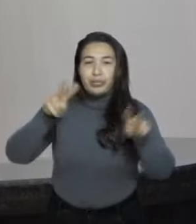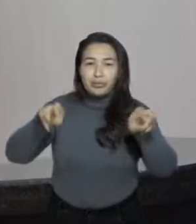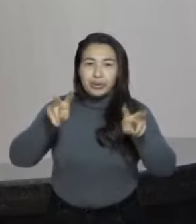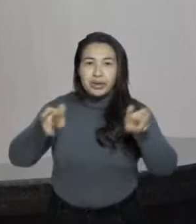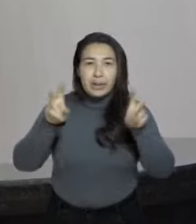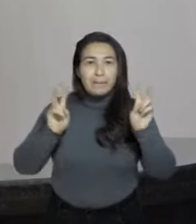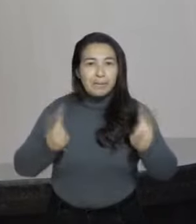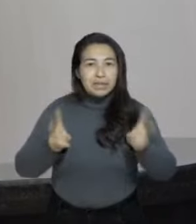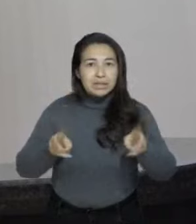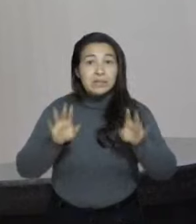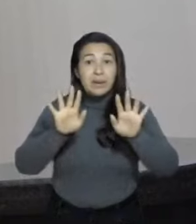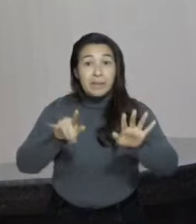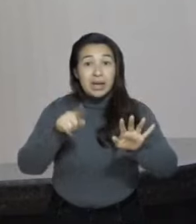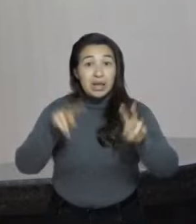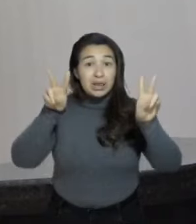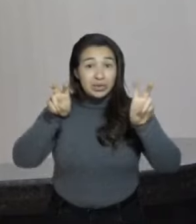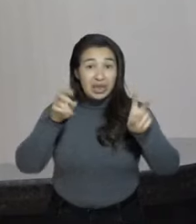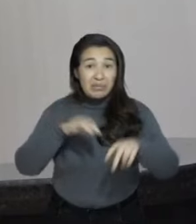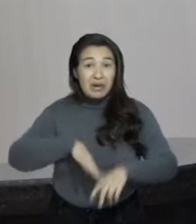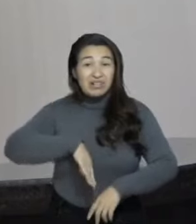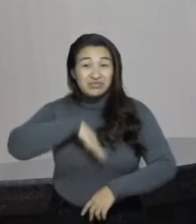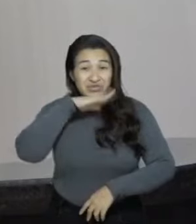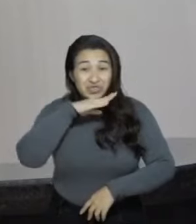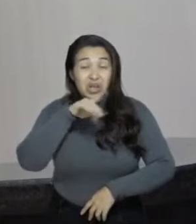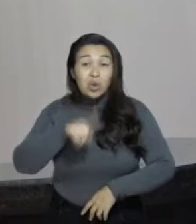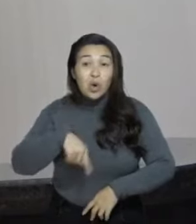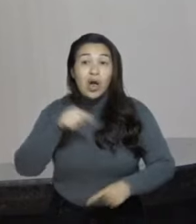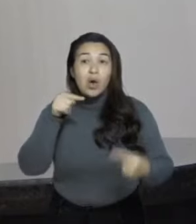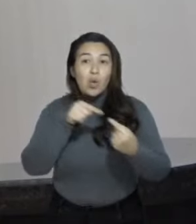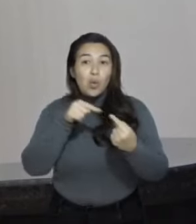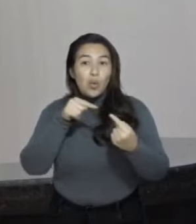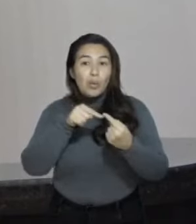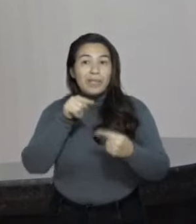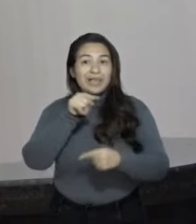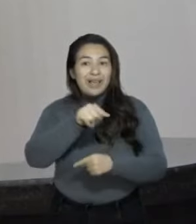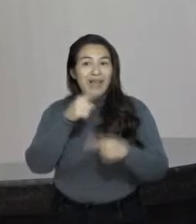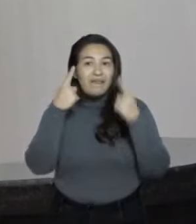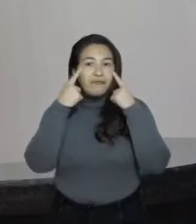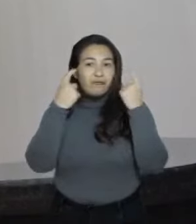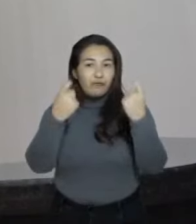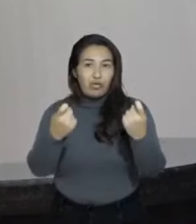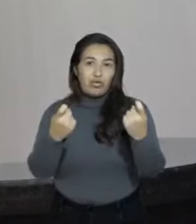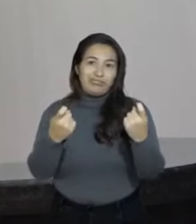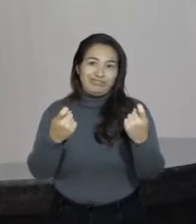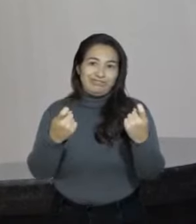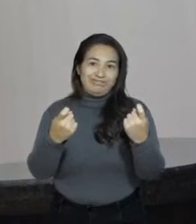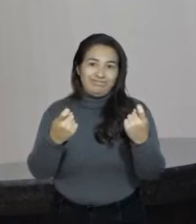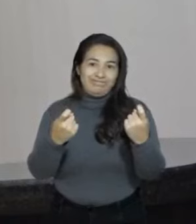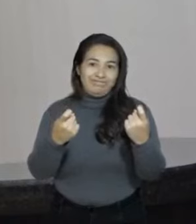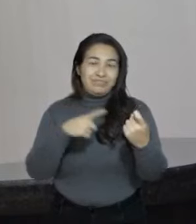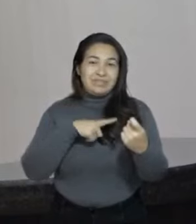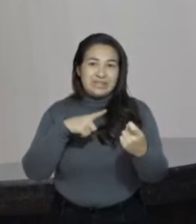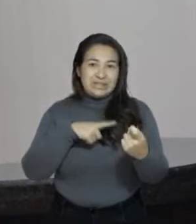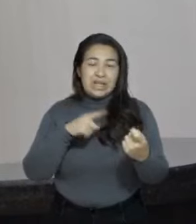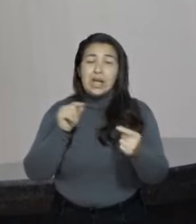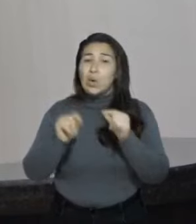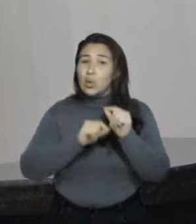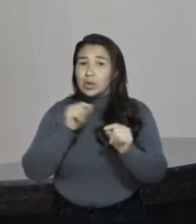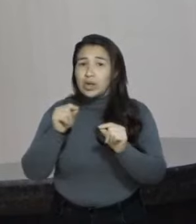papo chato de mulher tem a ver com essas violências aqui tem a ver com o fato